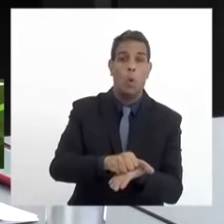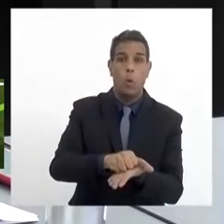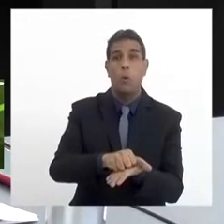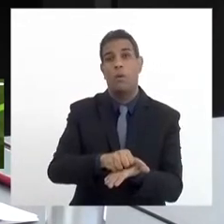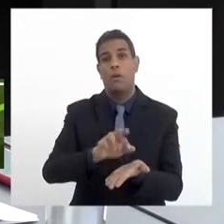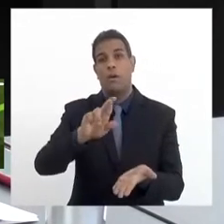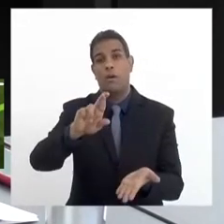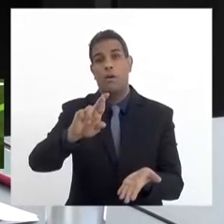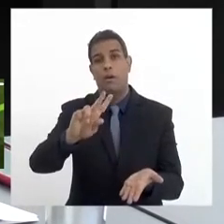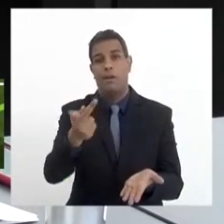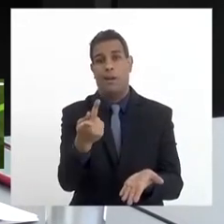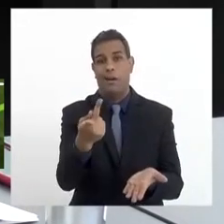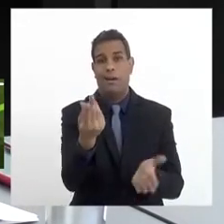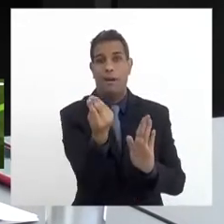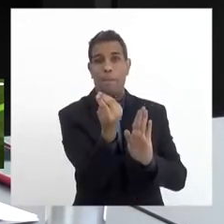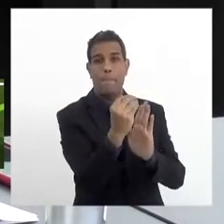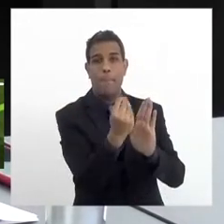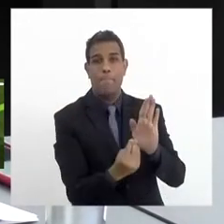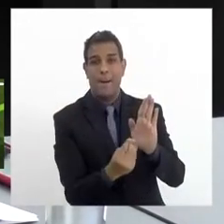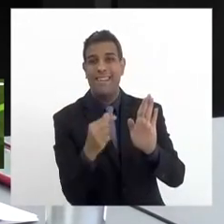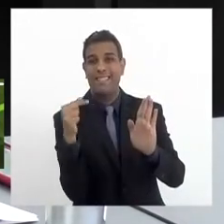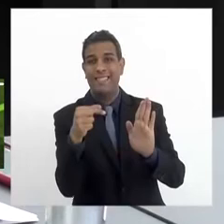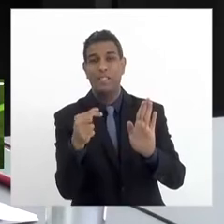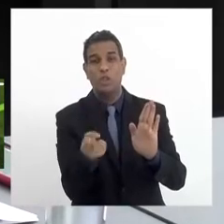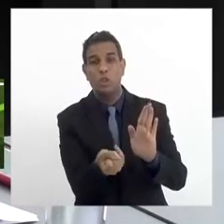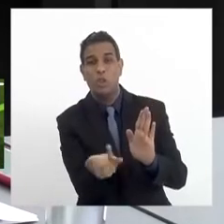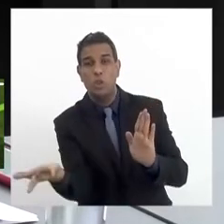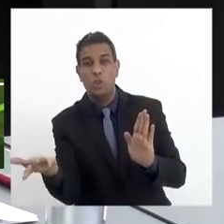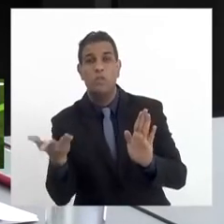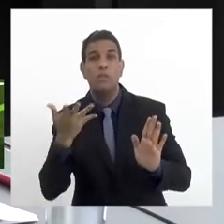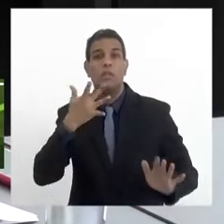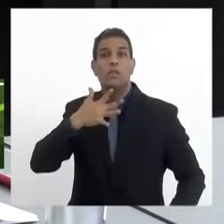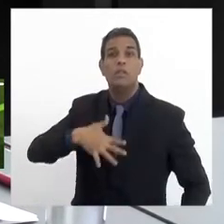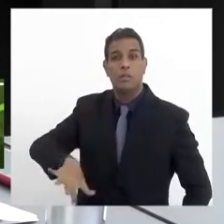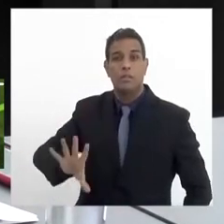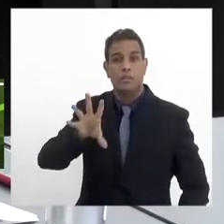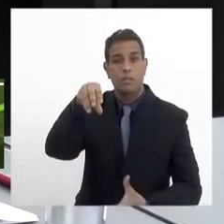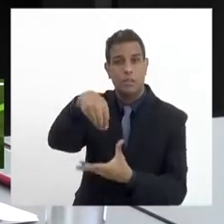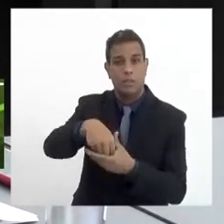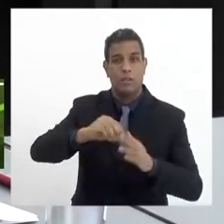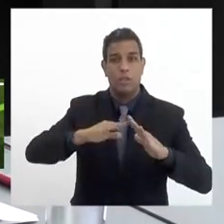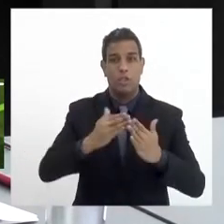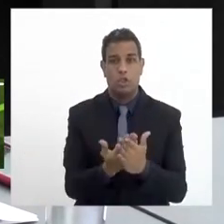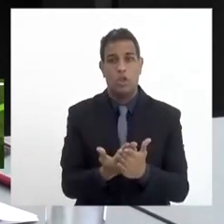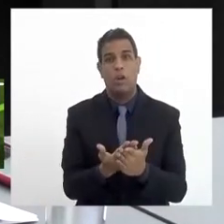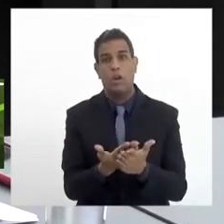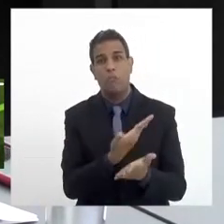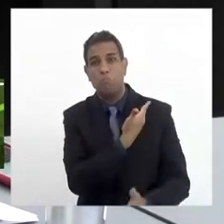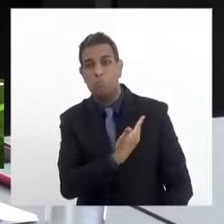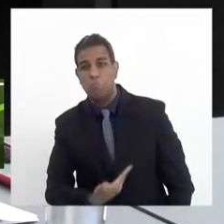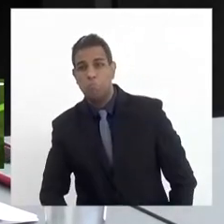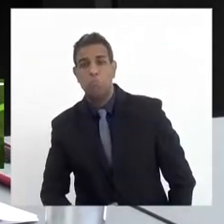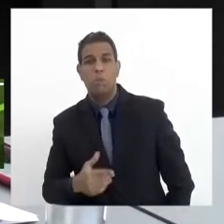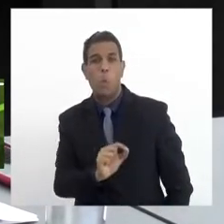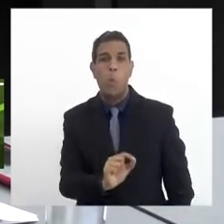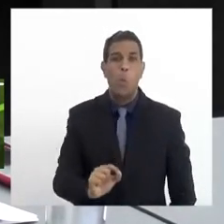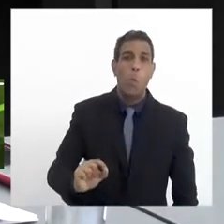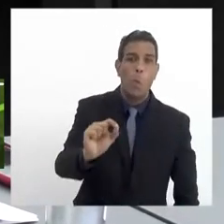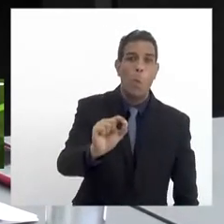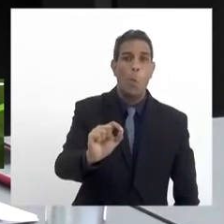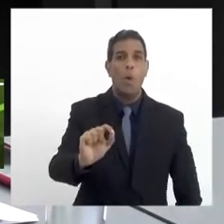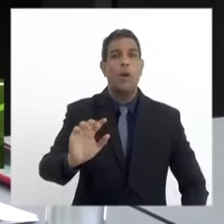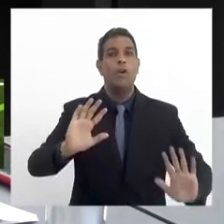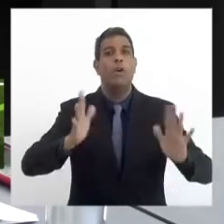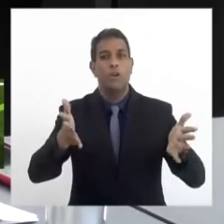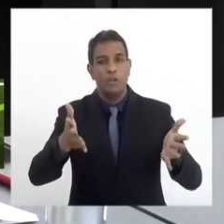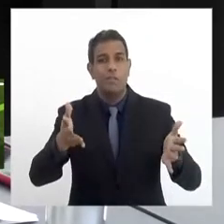sem dúvida. O que eu não sei é se todas as crianças da rede, né, fazem esse